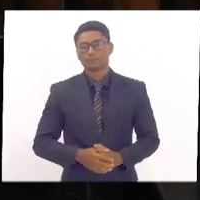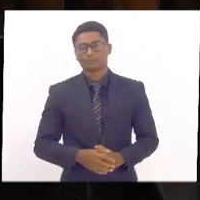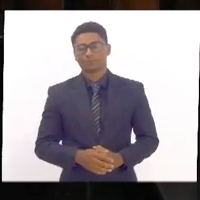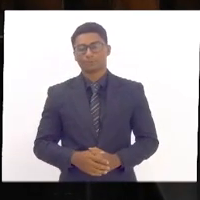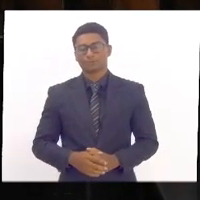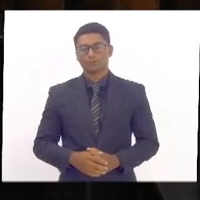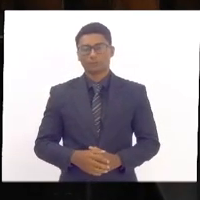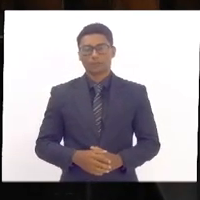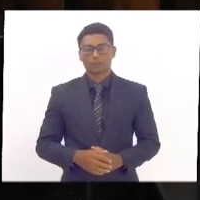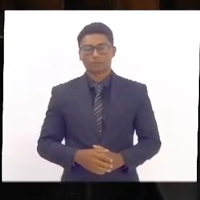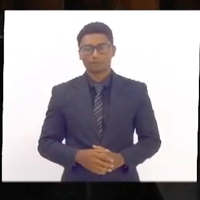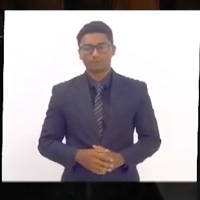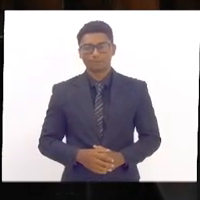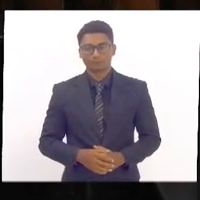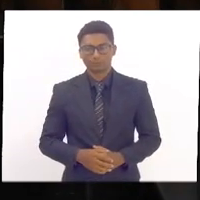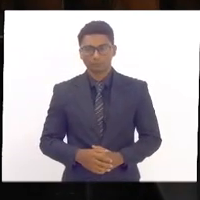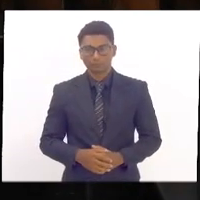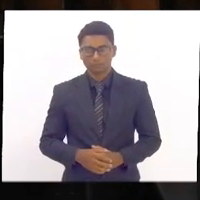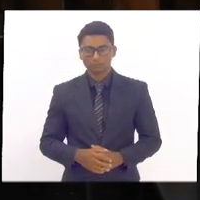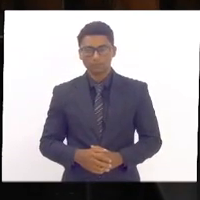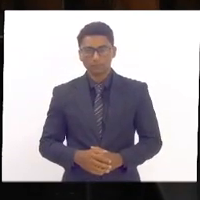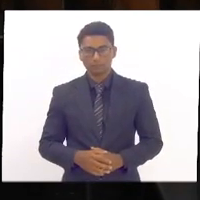E,